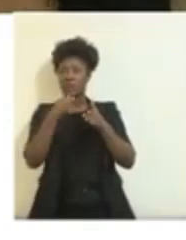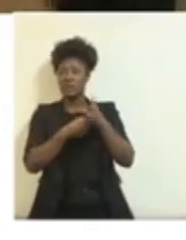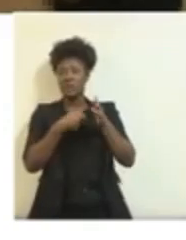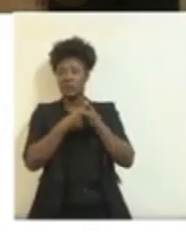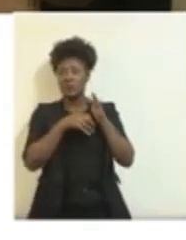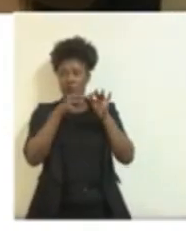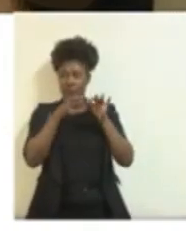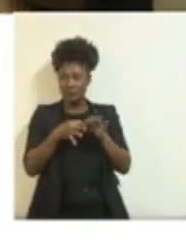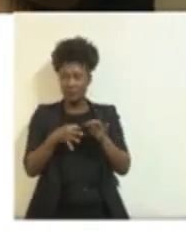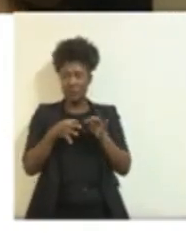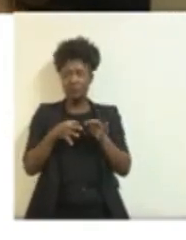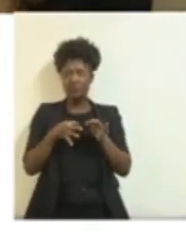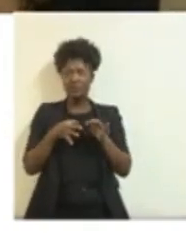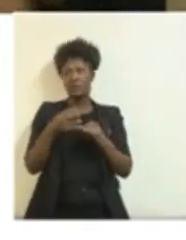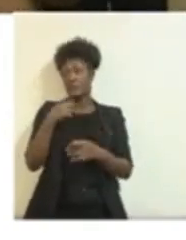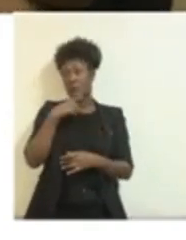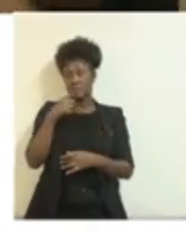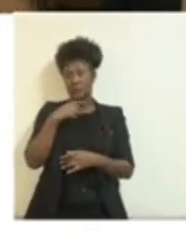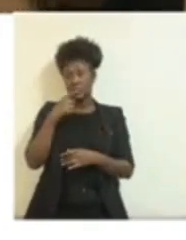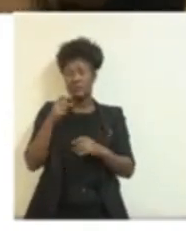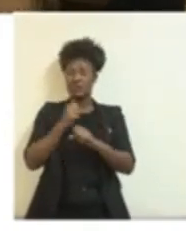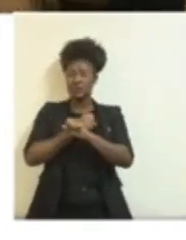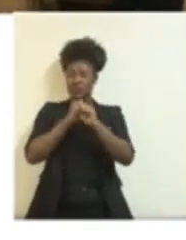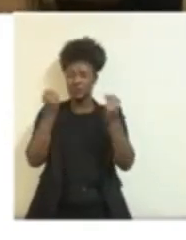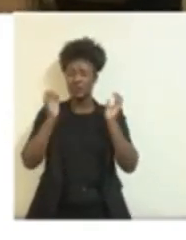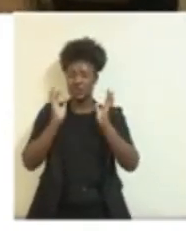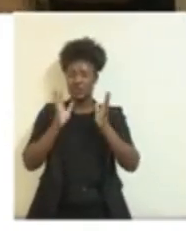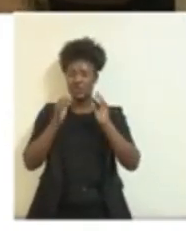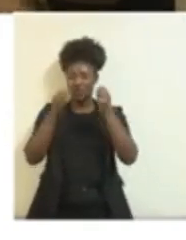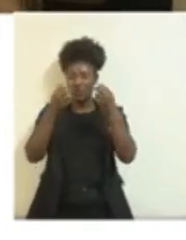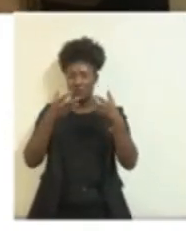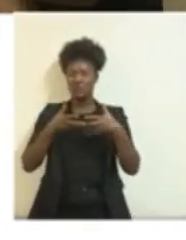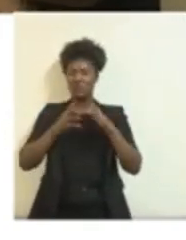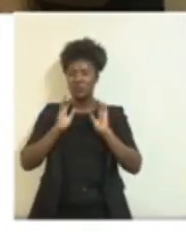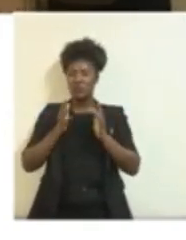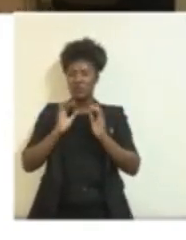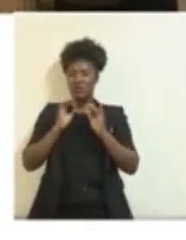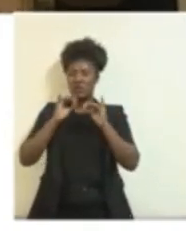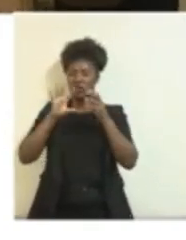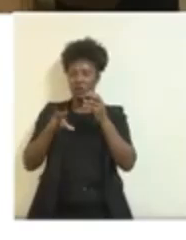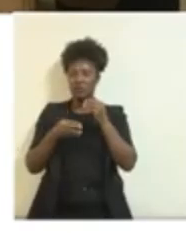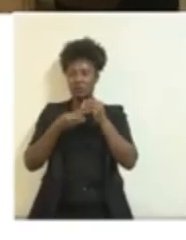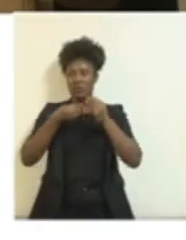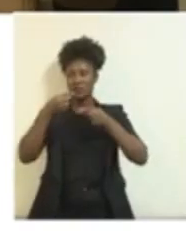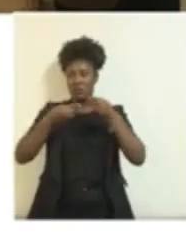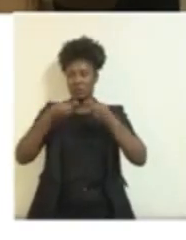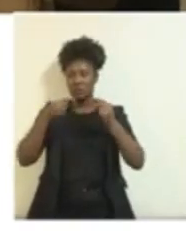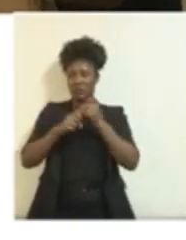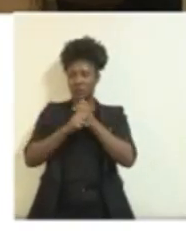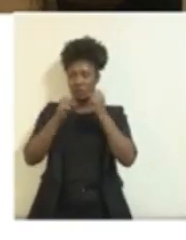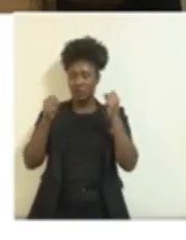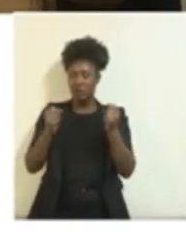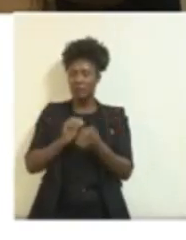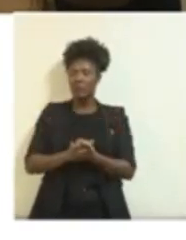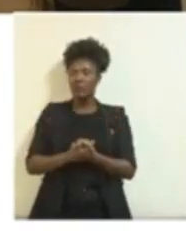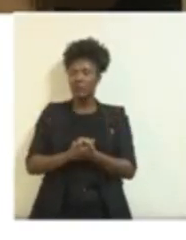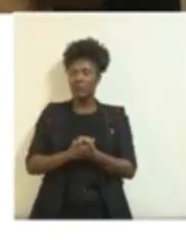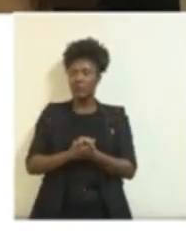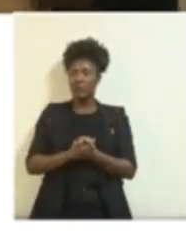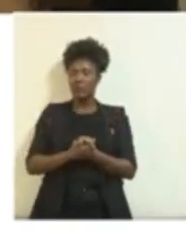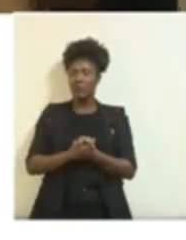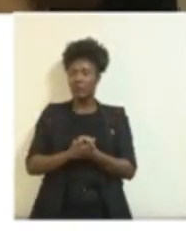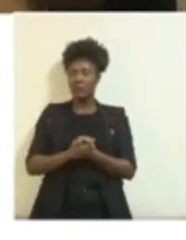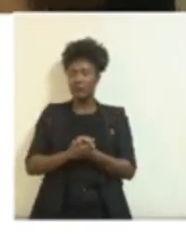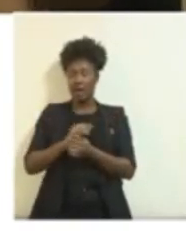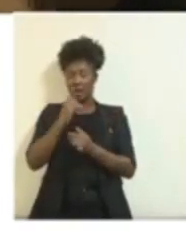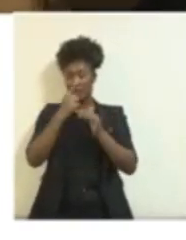da manhã, tá? Para fazer algumas considerações e contribuições ao debate. Isso aqui já foi falado de manhã, é a